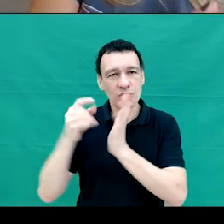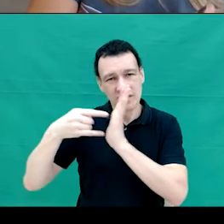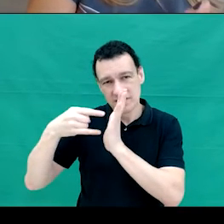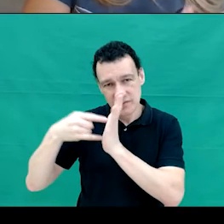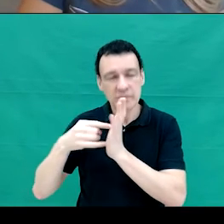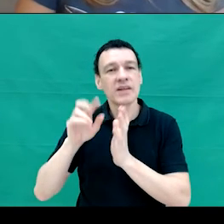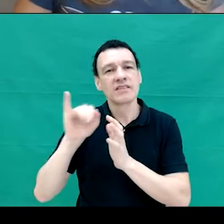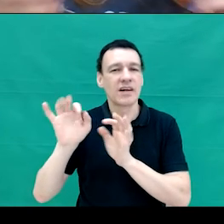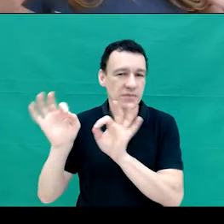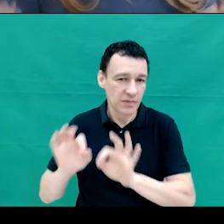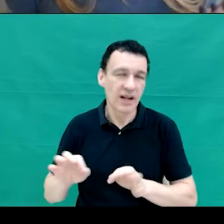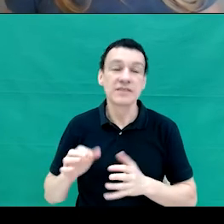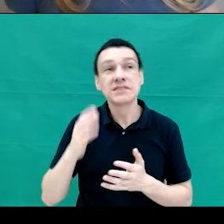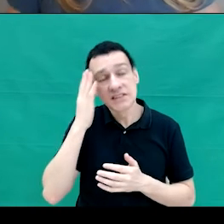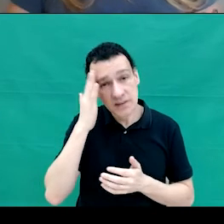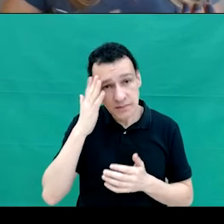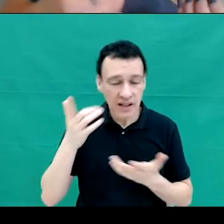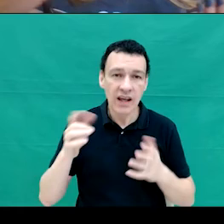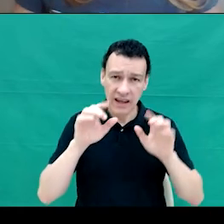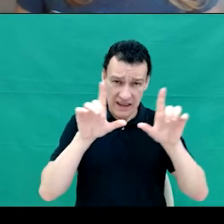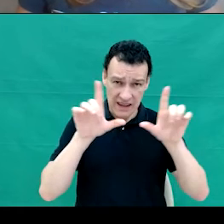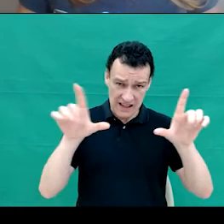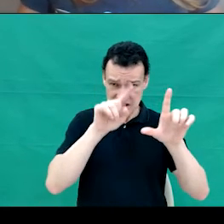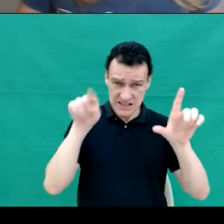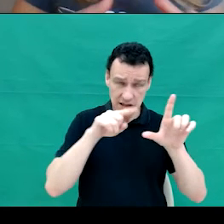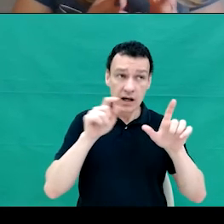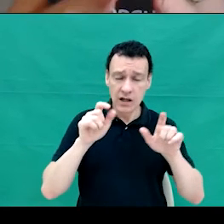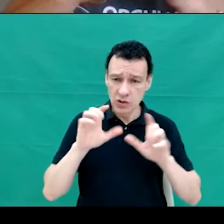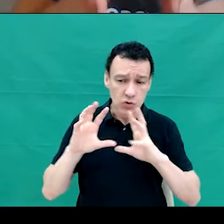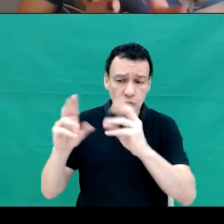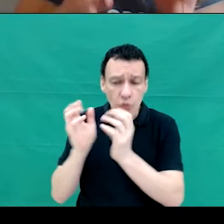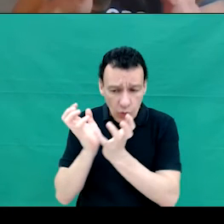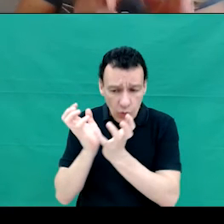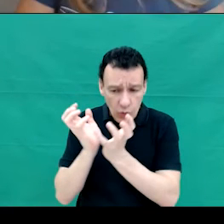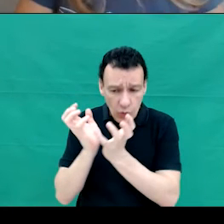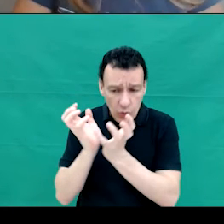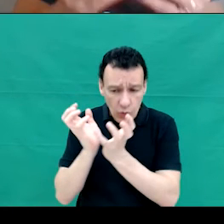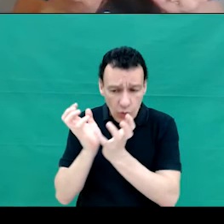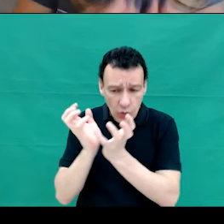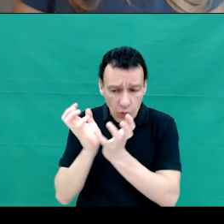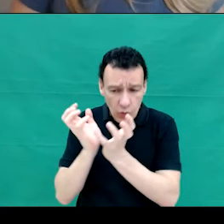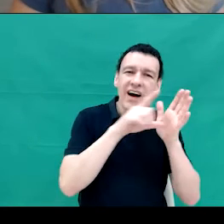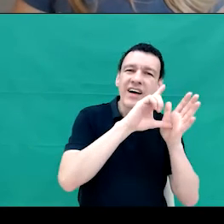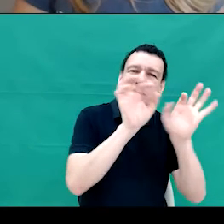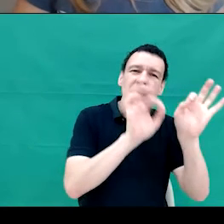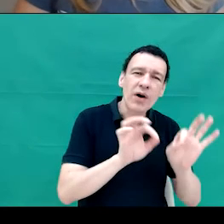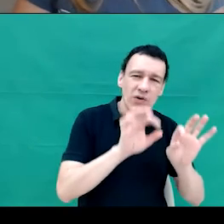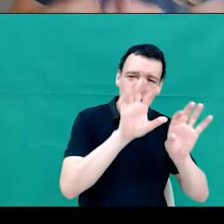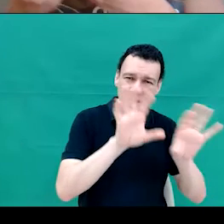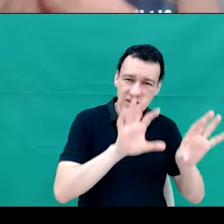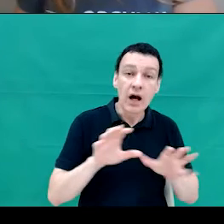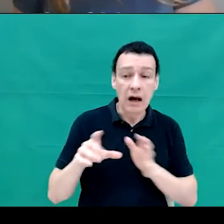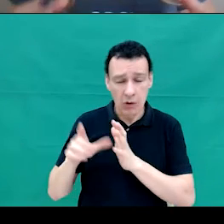aquela feature está entendida por todo o time, para que você possa colocar esse pequeno